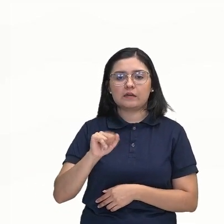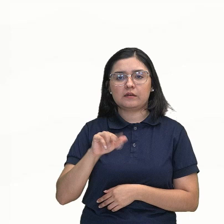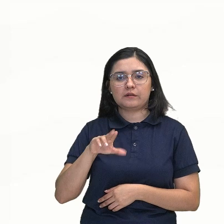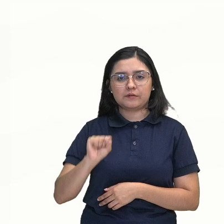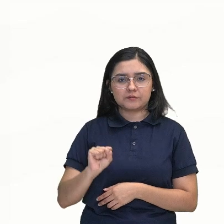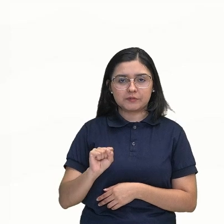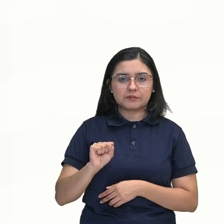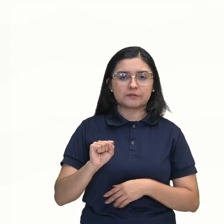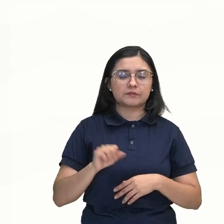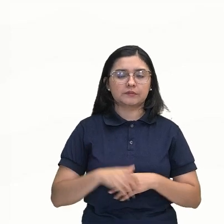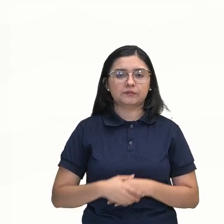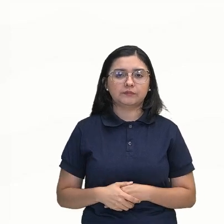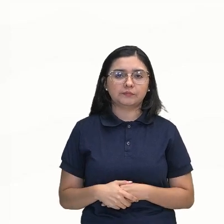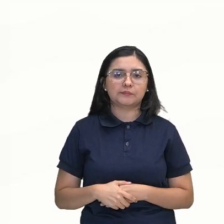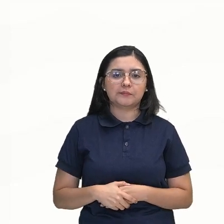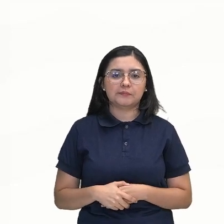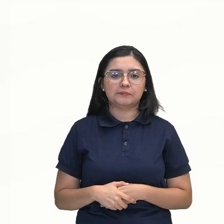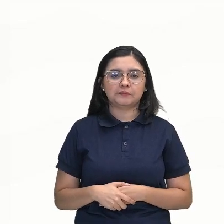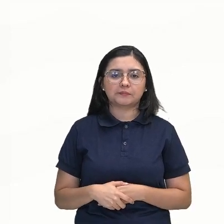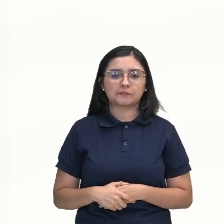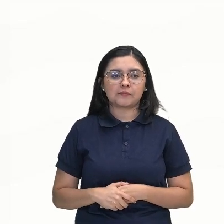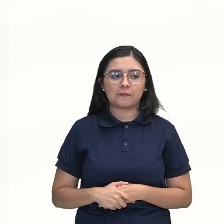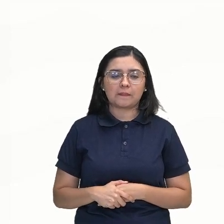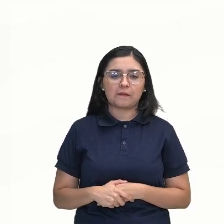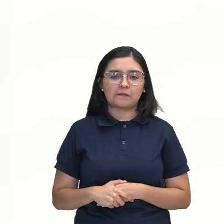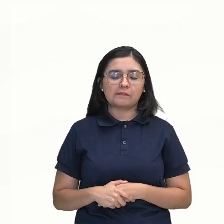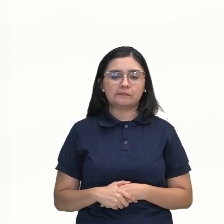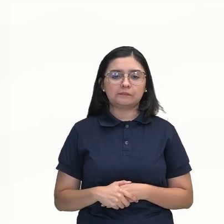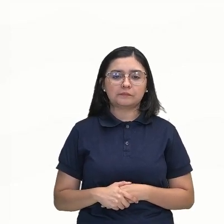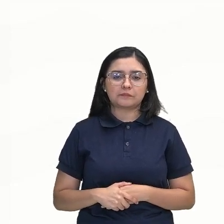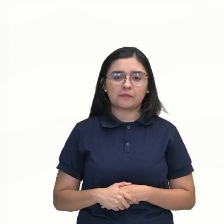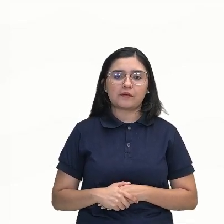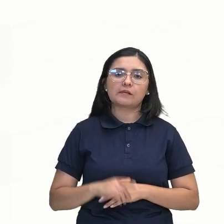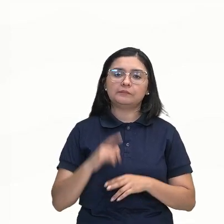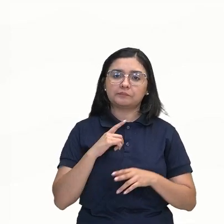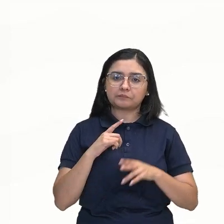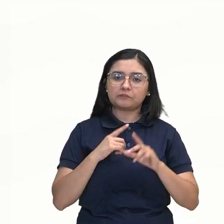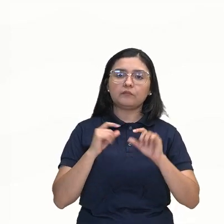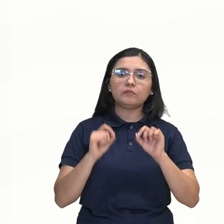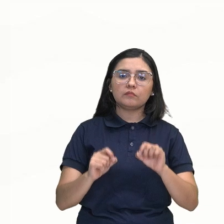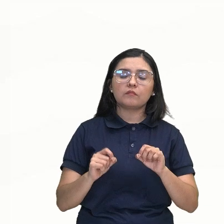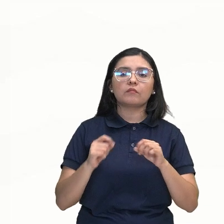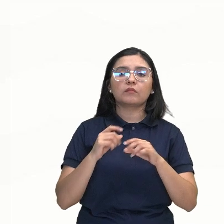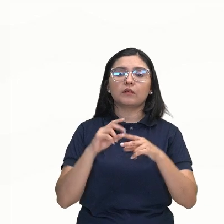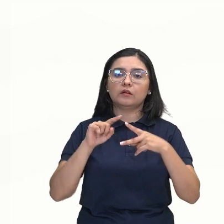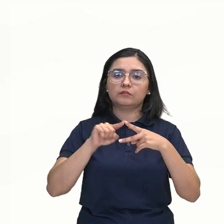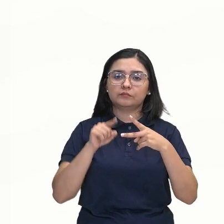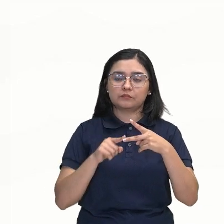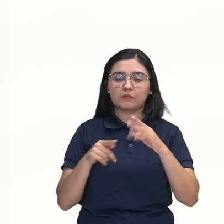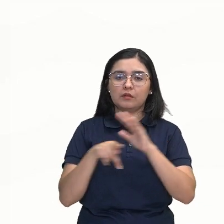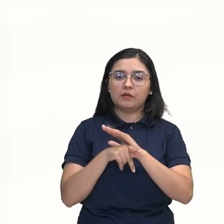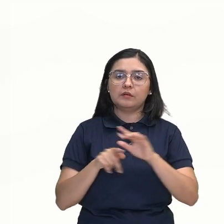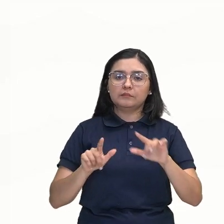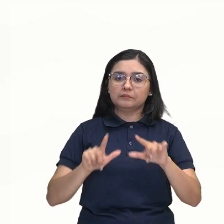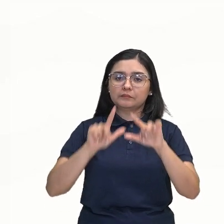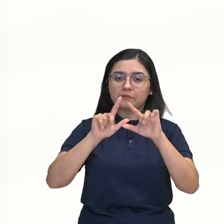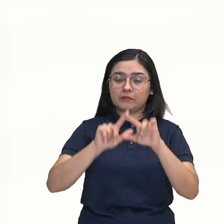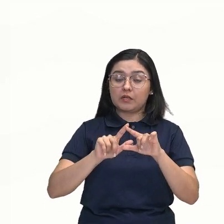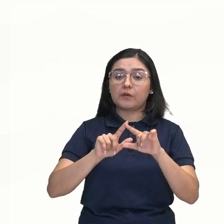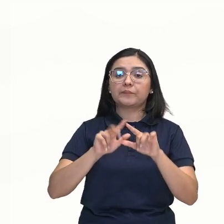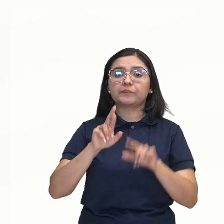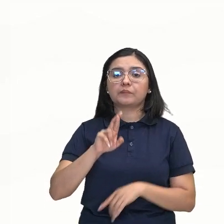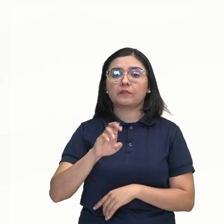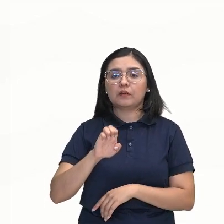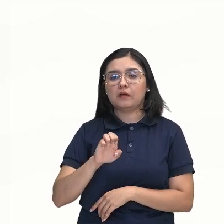60 graus, ok? É a medida dos ângulos de um triângulo regular, que é o